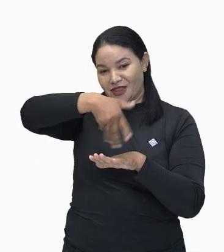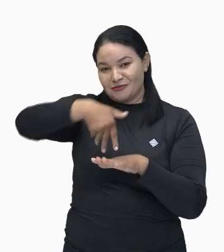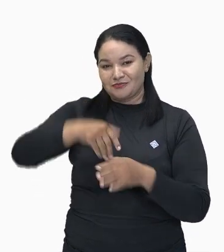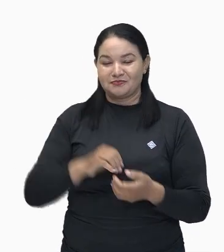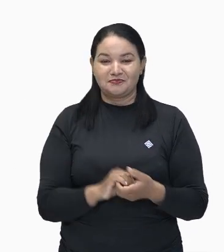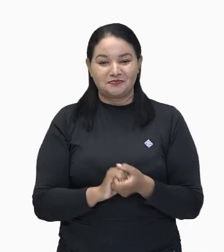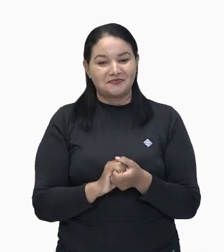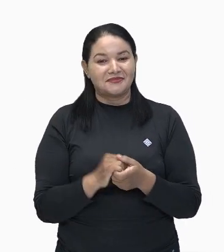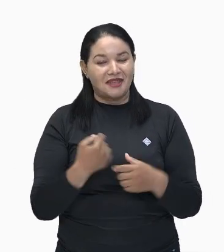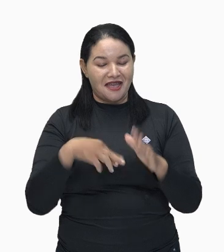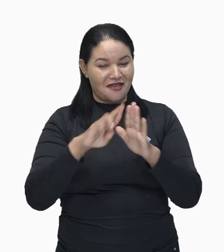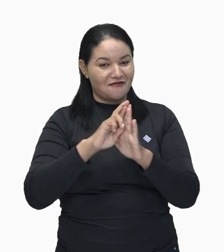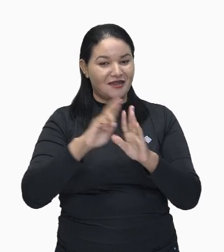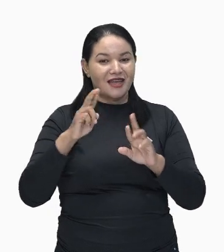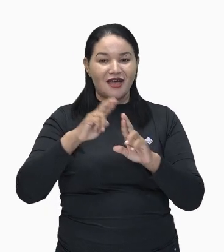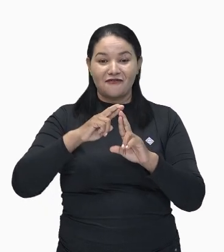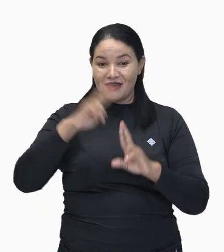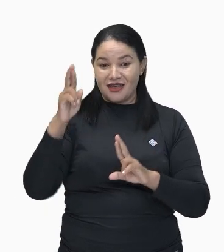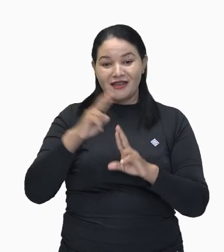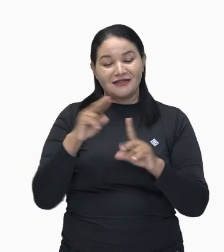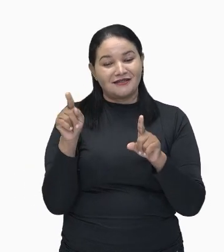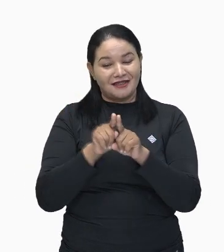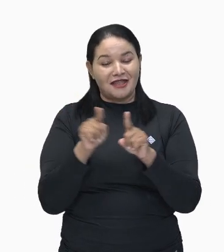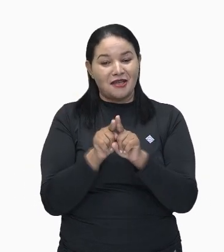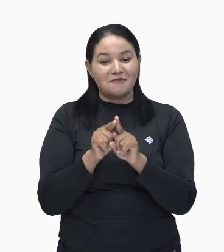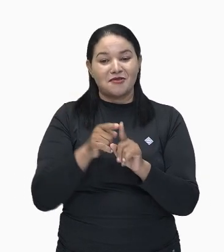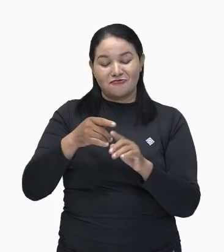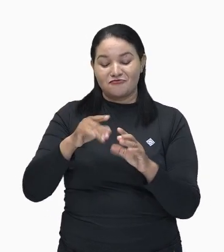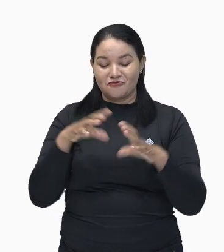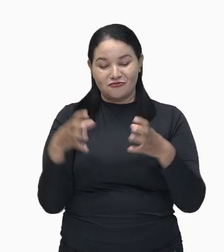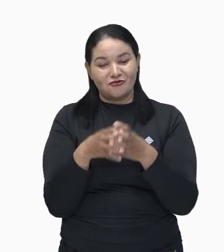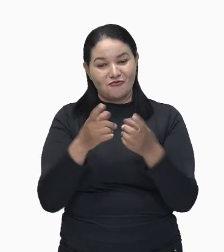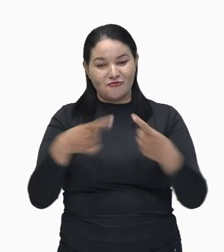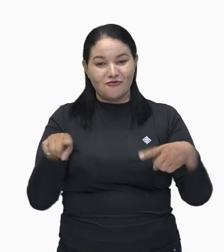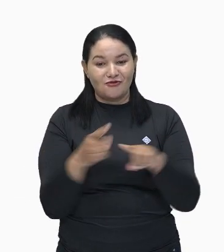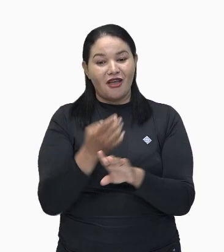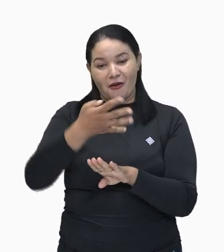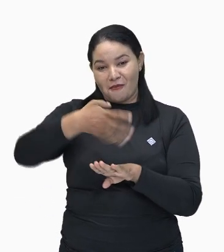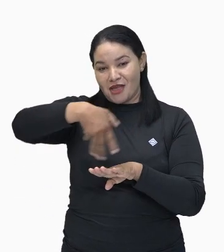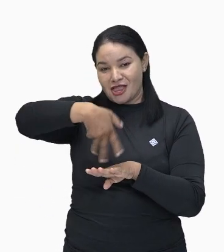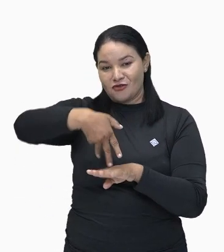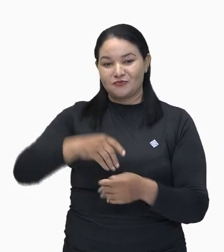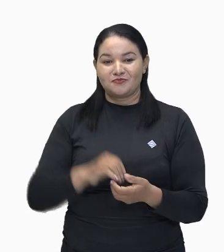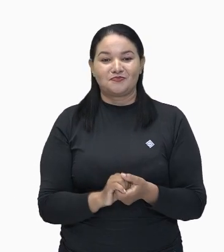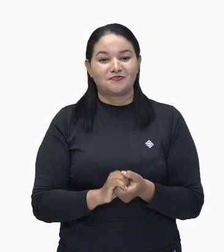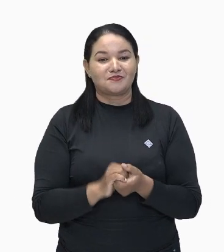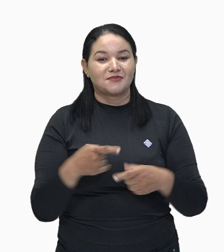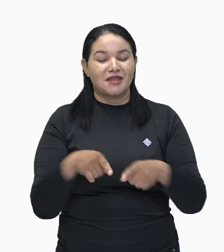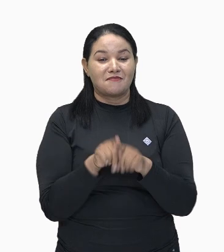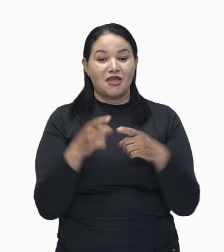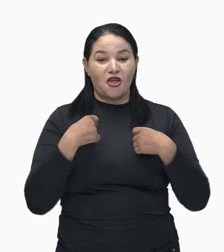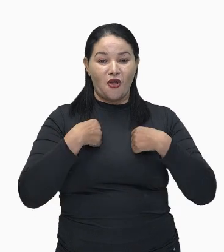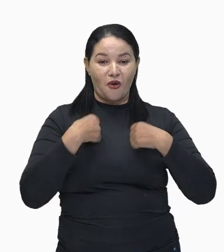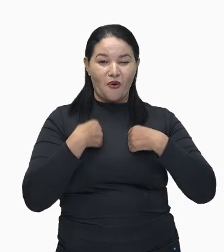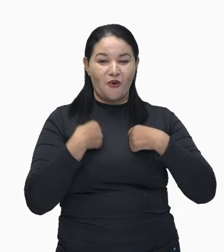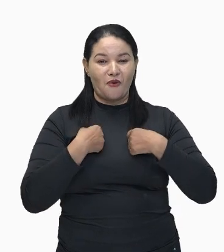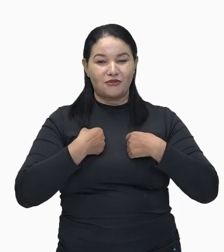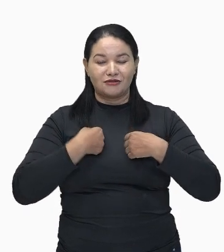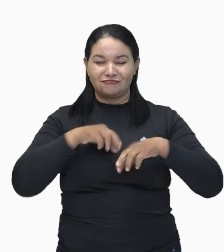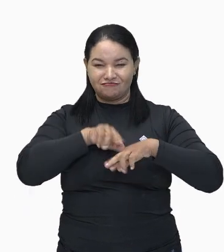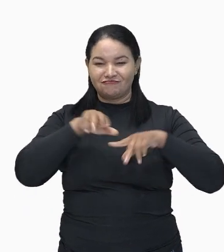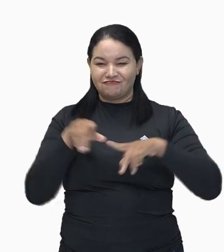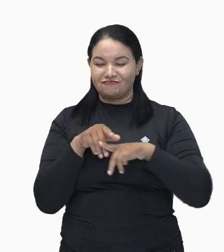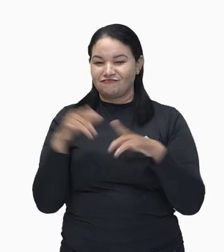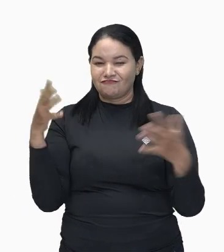né, que a gente tem aí. A gente tem uma referência dos Beatles. As roupas, gente, as roupas da Jovem Guarda eram um grande